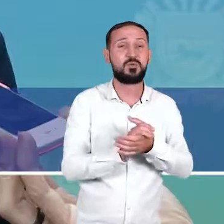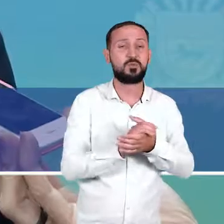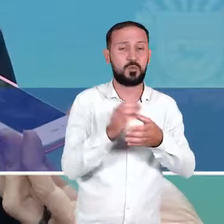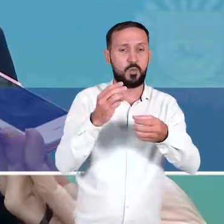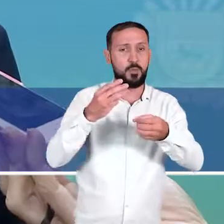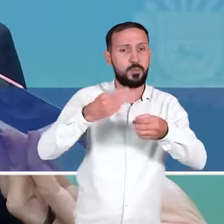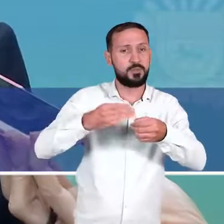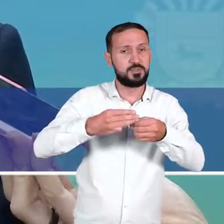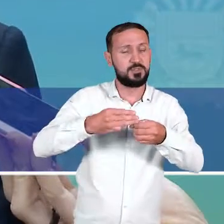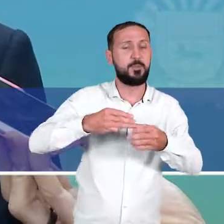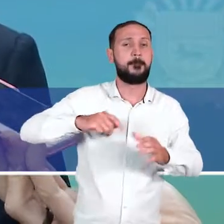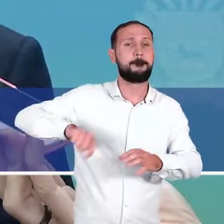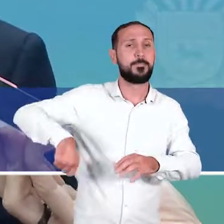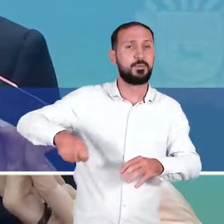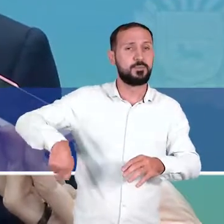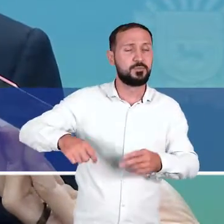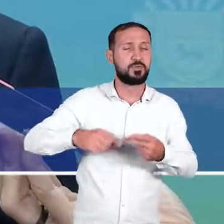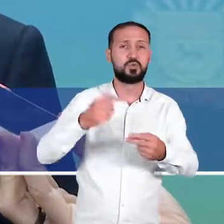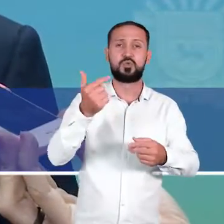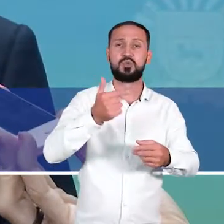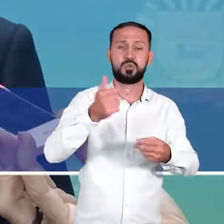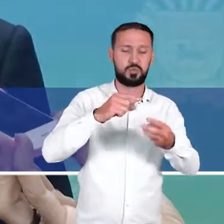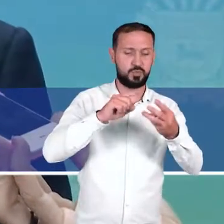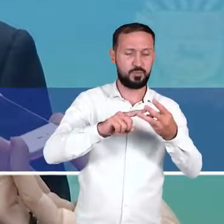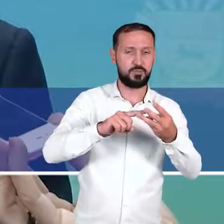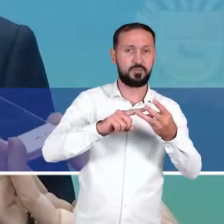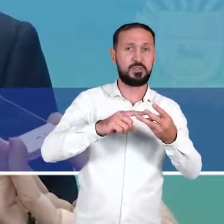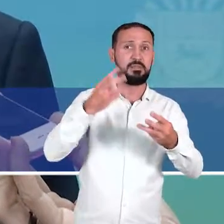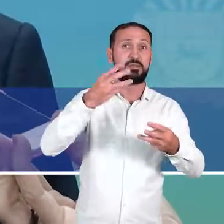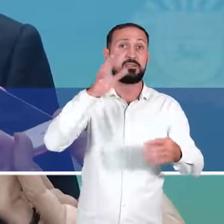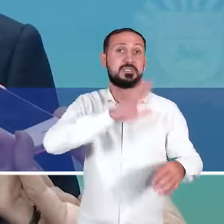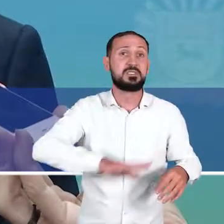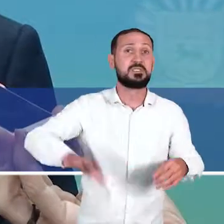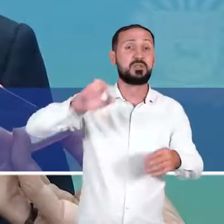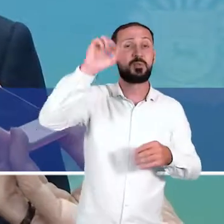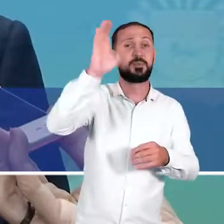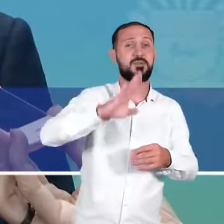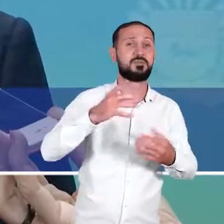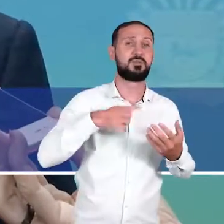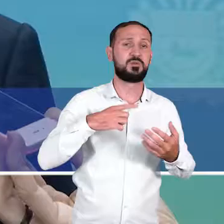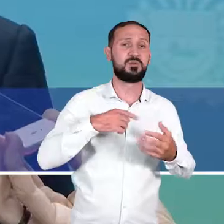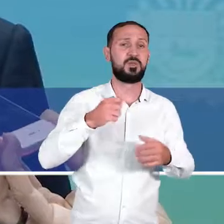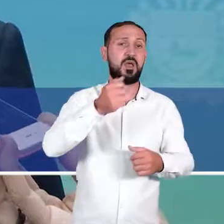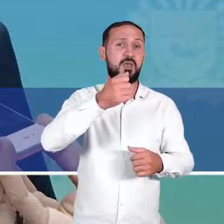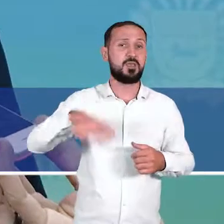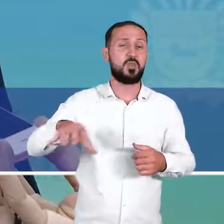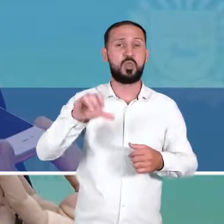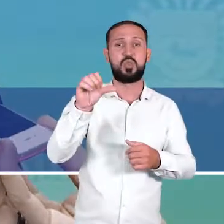Porto Murtinho em segundo aqui no estado, em terceiro nacionalmente, e o município de Aquidauana em